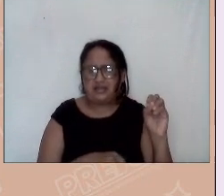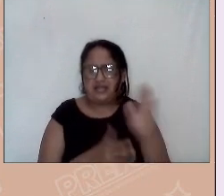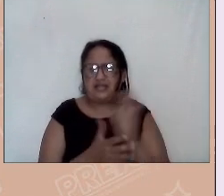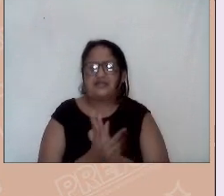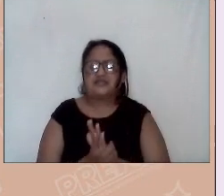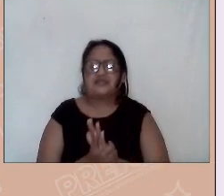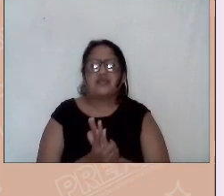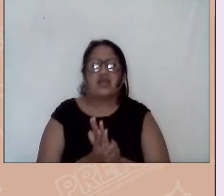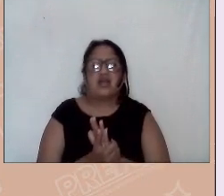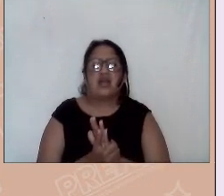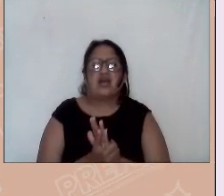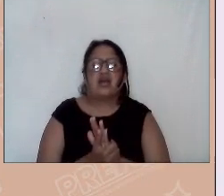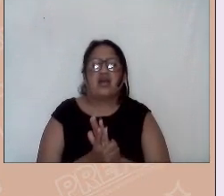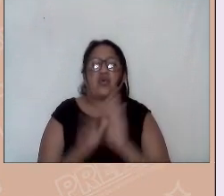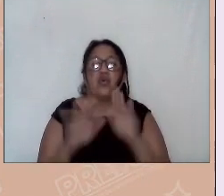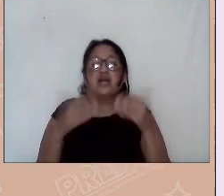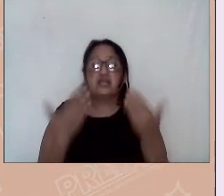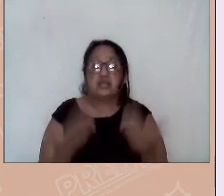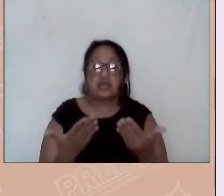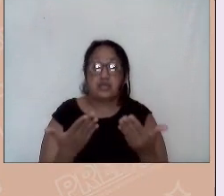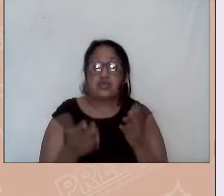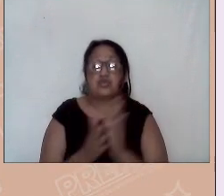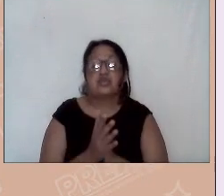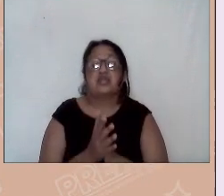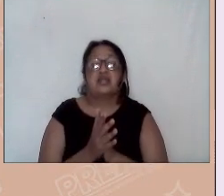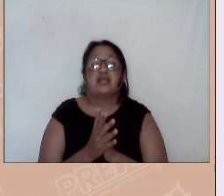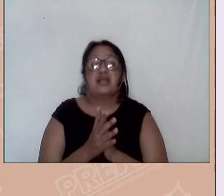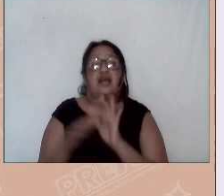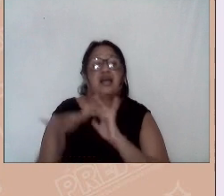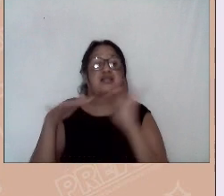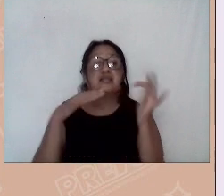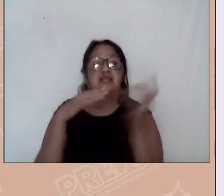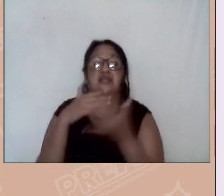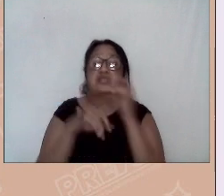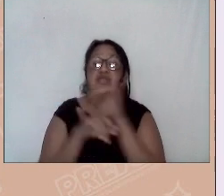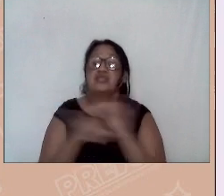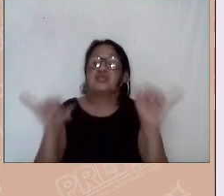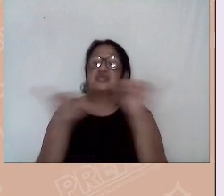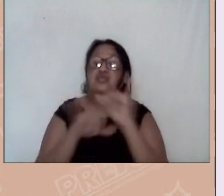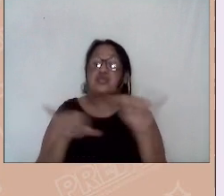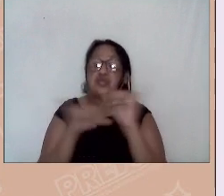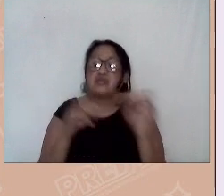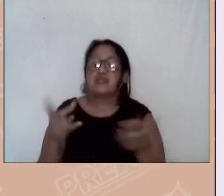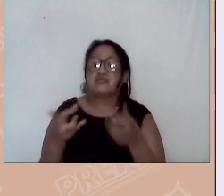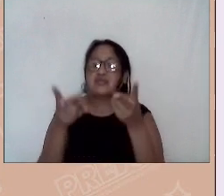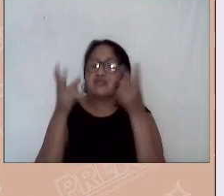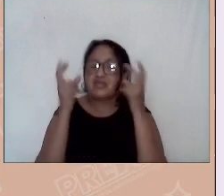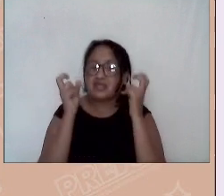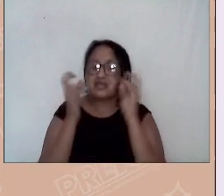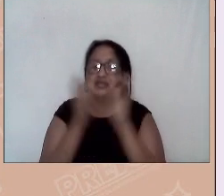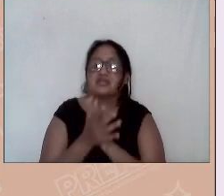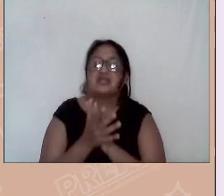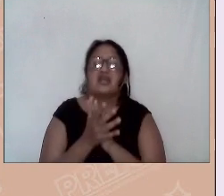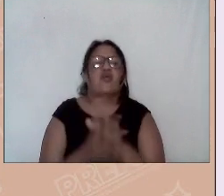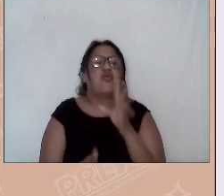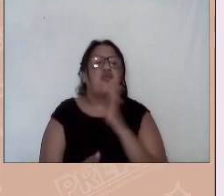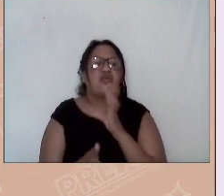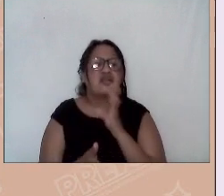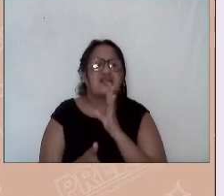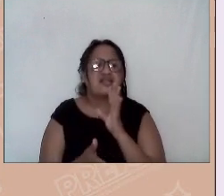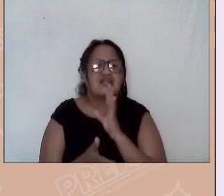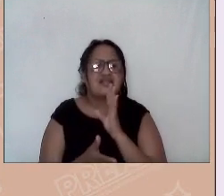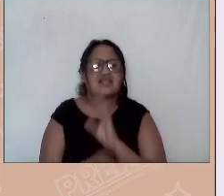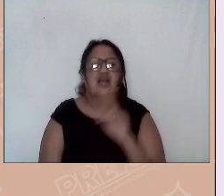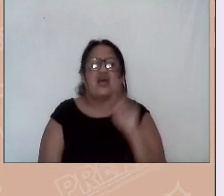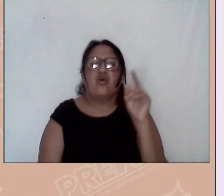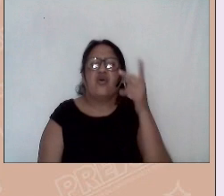quando a mídia né das notícias se deu conta percebeu conheceu os hackers